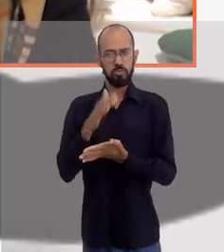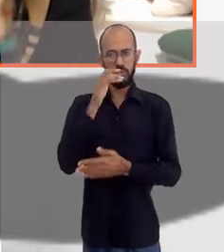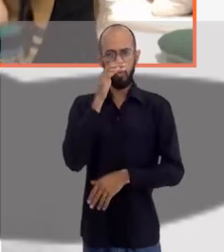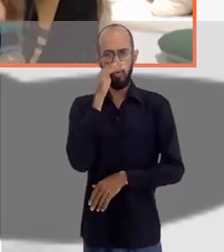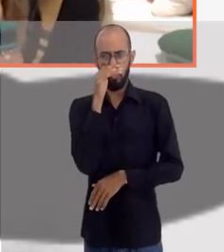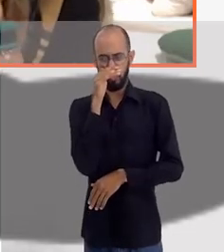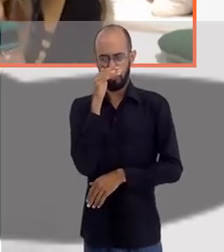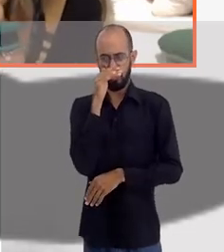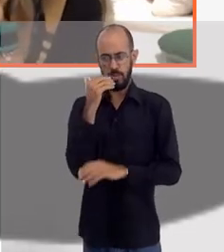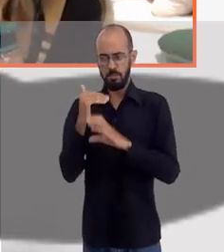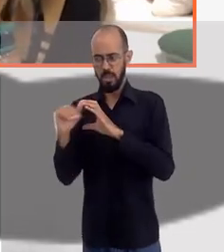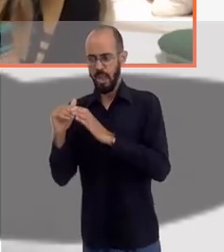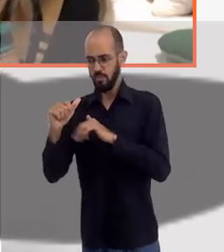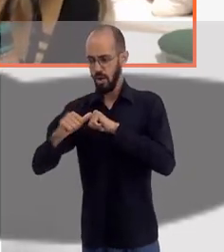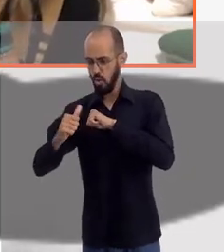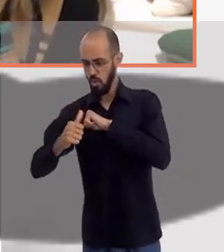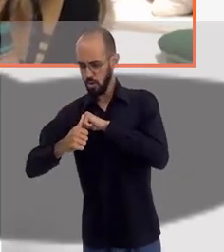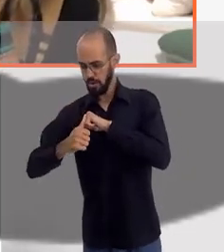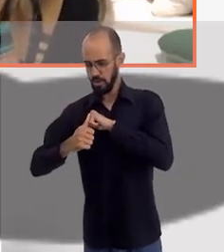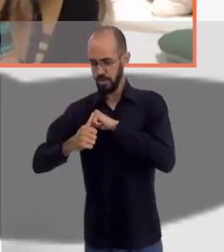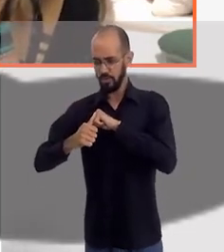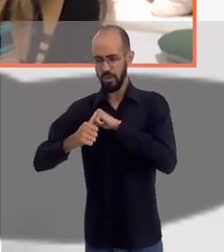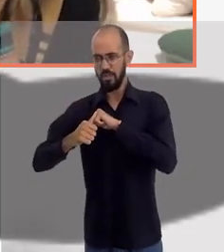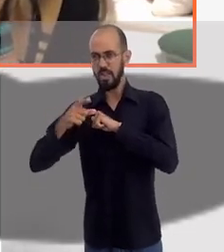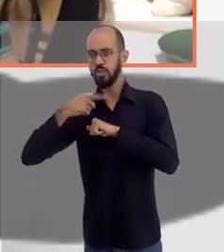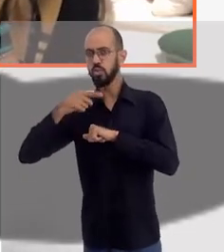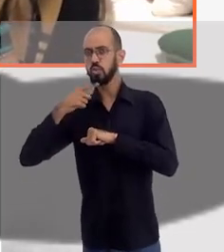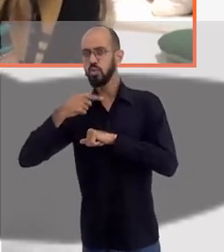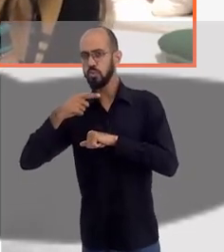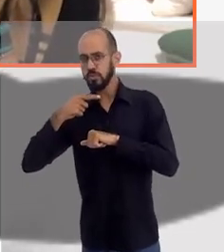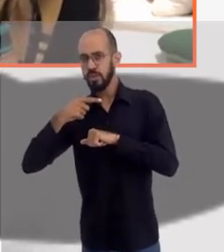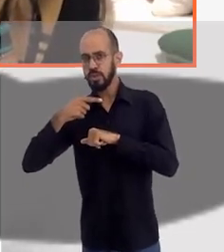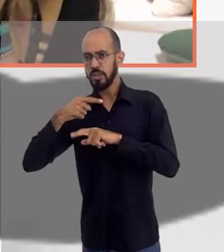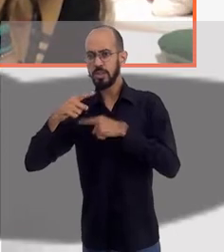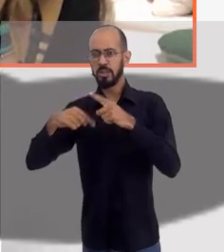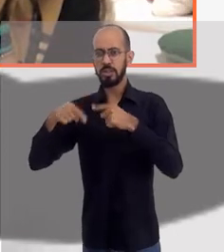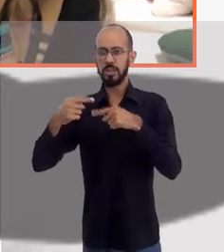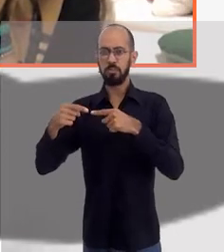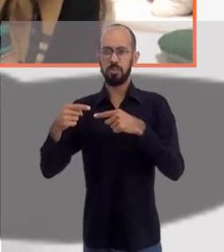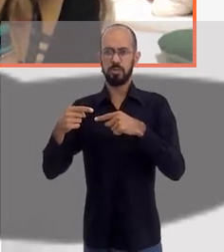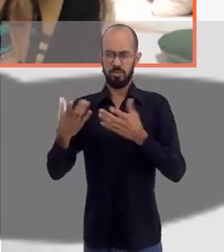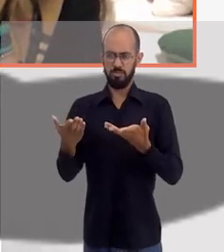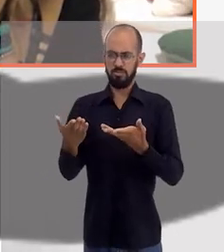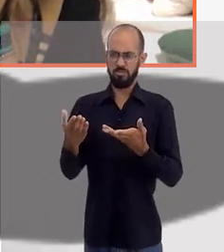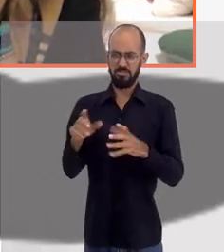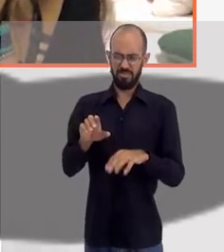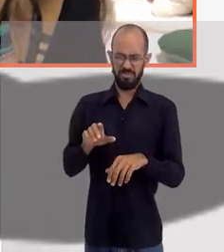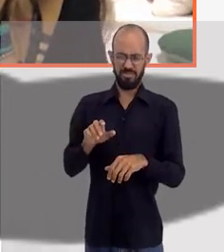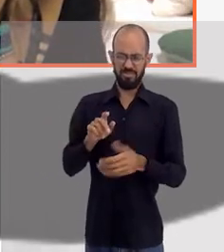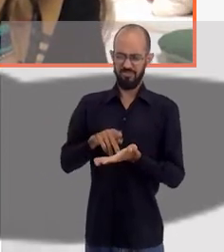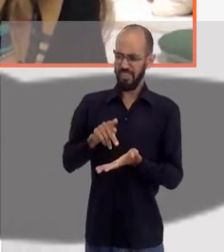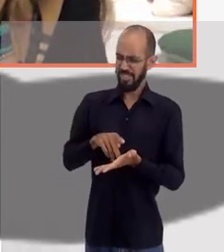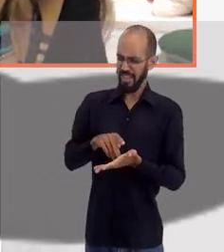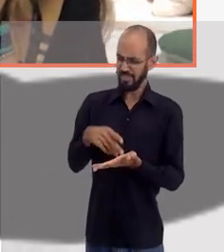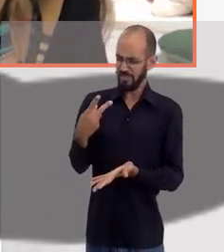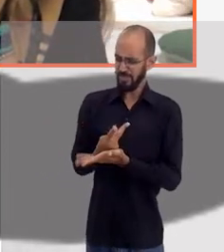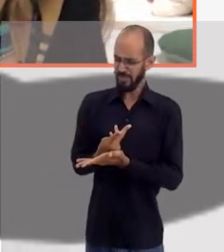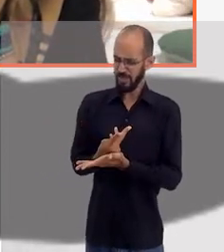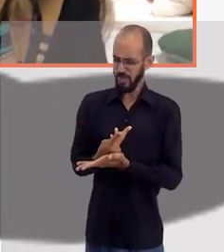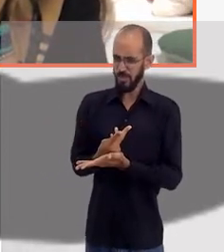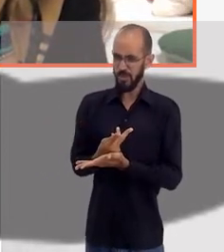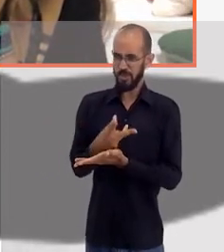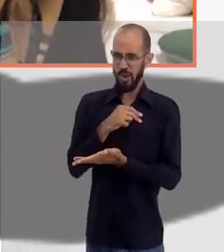quem mandava a contas desconfiava do projeto depois foram começou a mandar com TV apareceu paga É